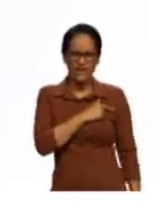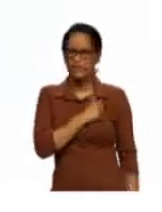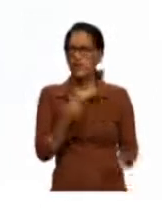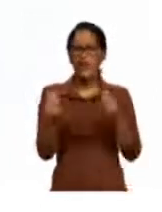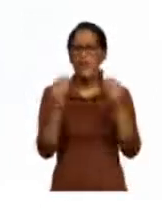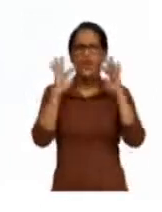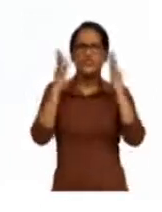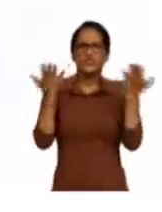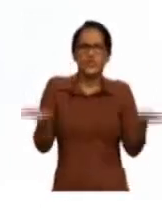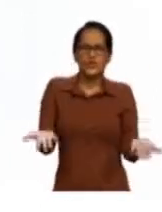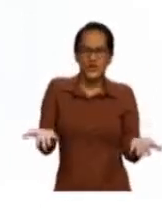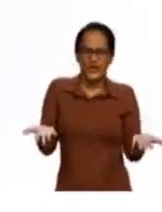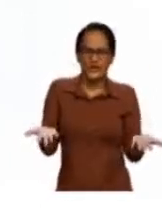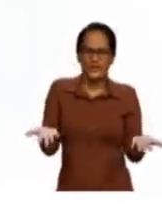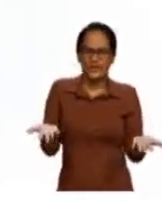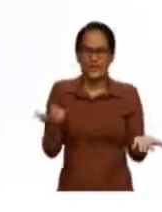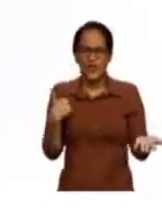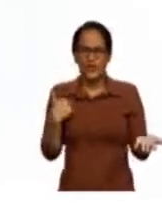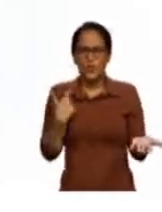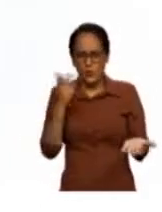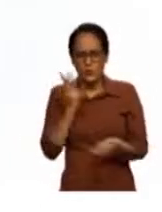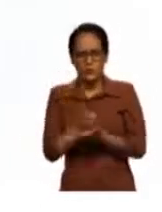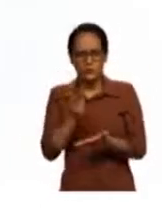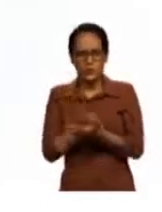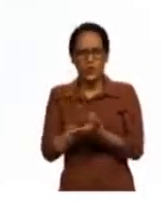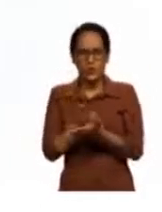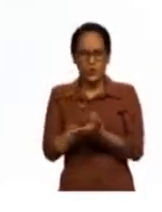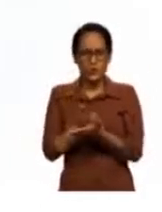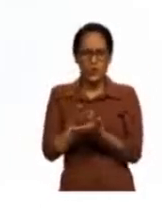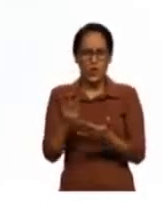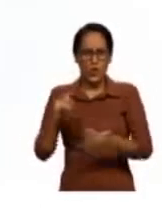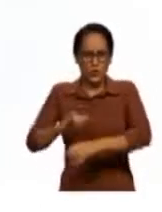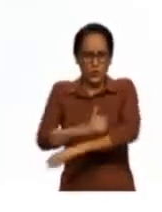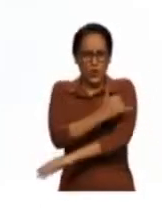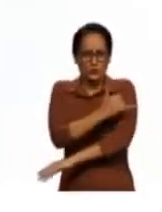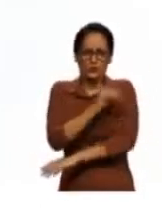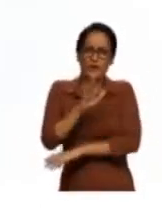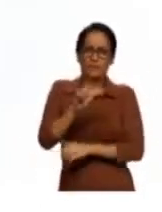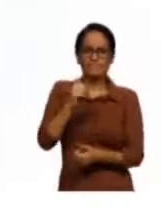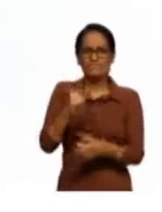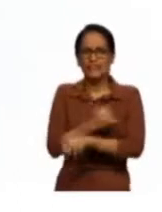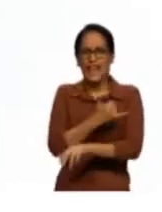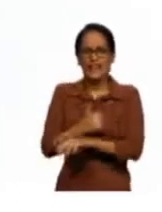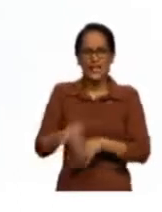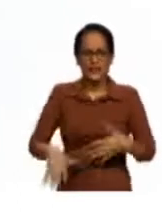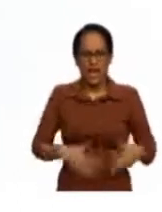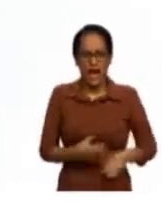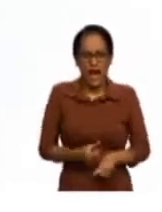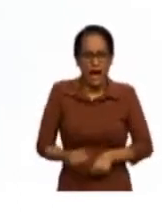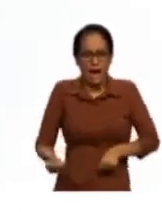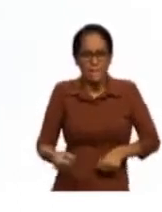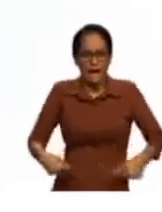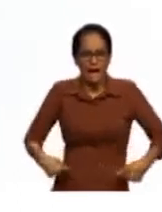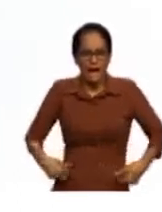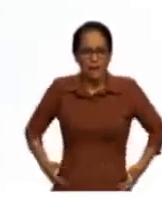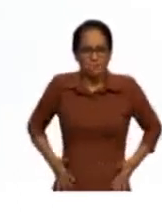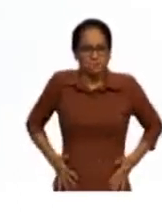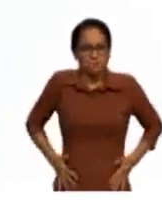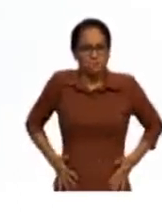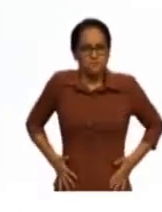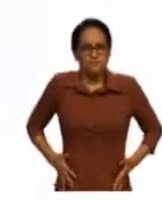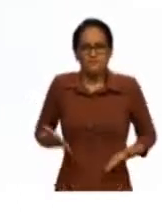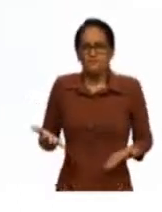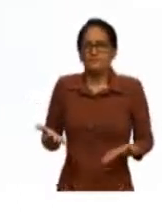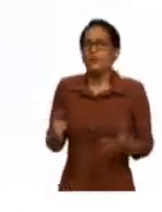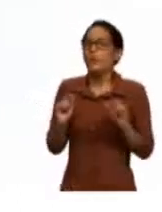fazer. Se não posso perder as banhas, amarre-os. A condição física apresentada pelo personagem da tirinha